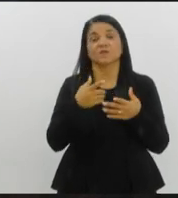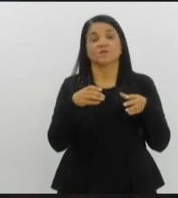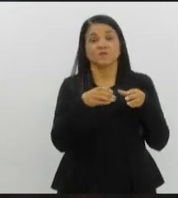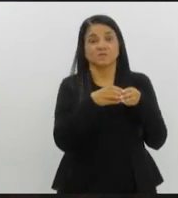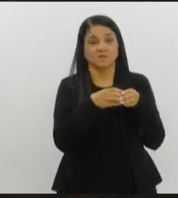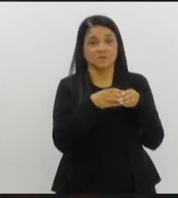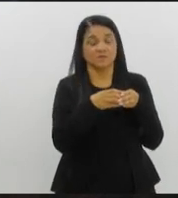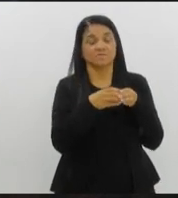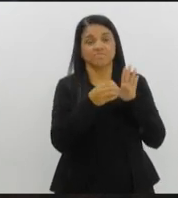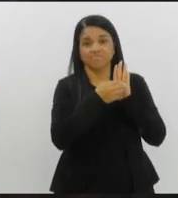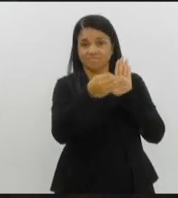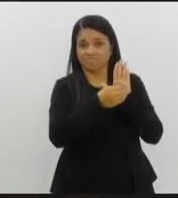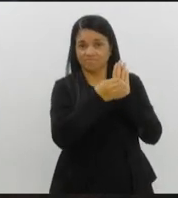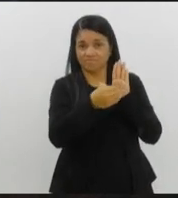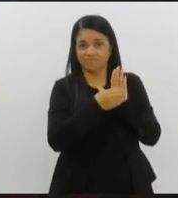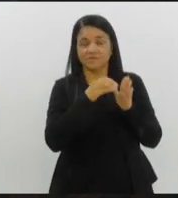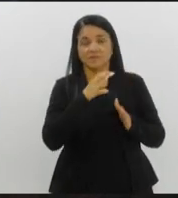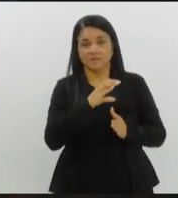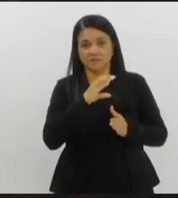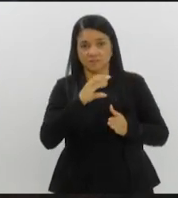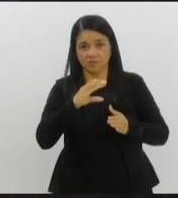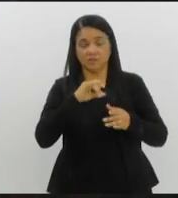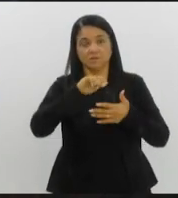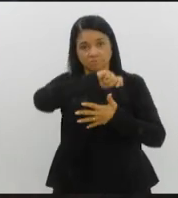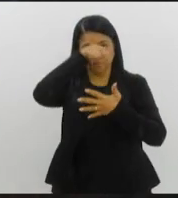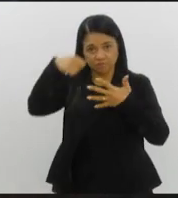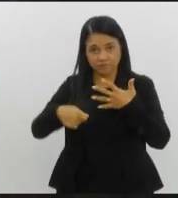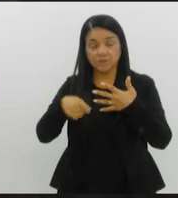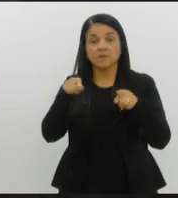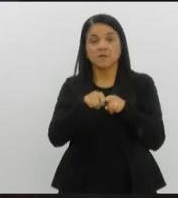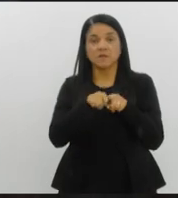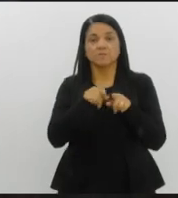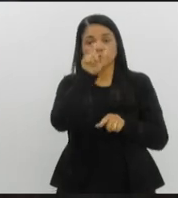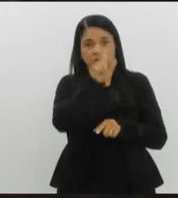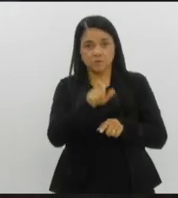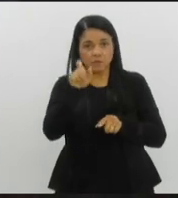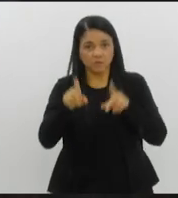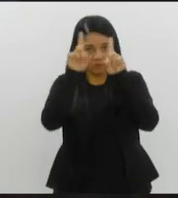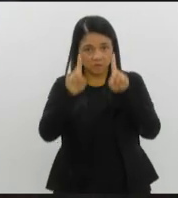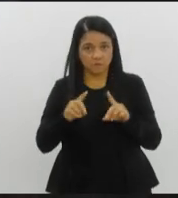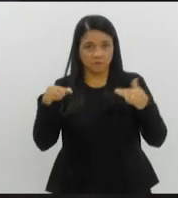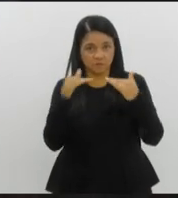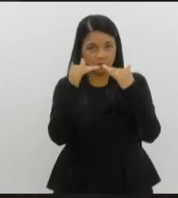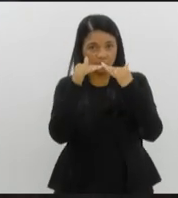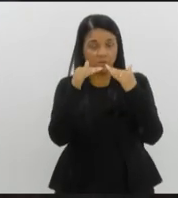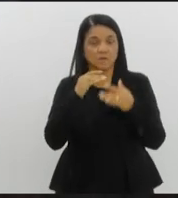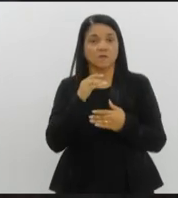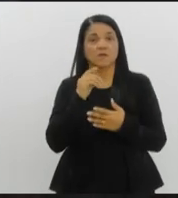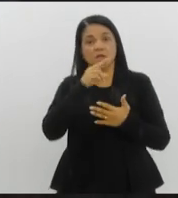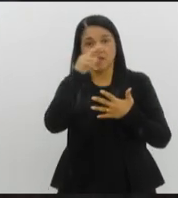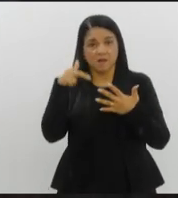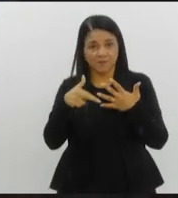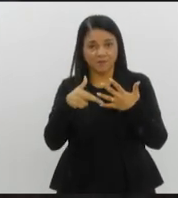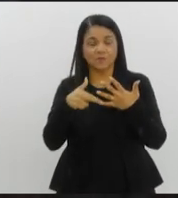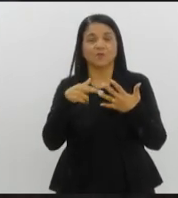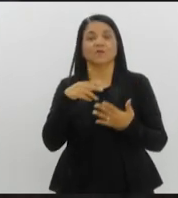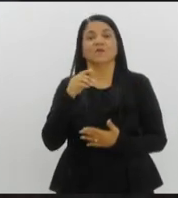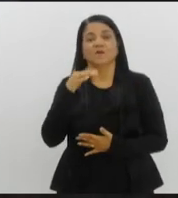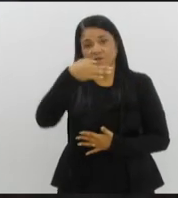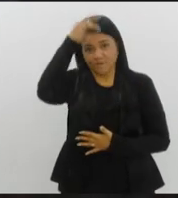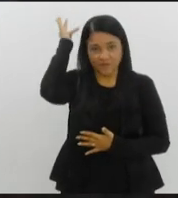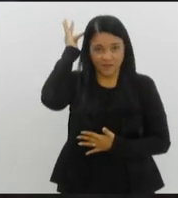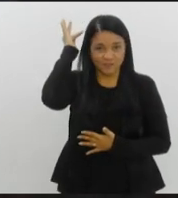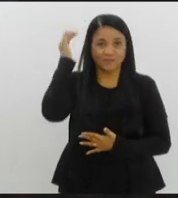Constituição e Justiça pela juridicidade e da Pessoa com Deficiência favorável. Relatores, deputados Fred Pacheco e Gisele